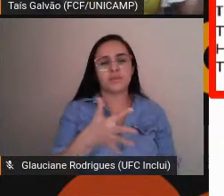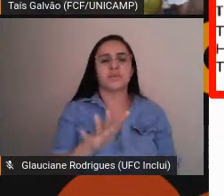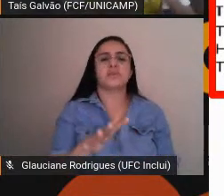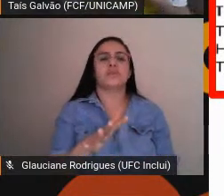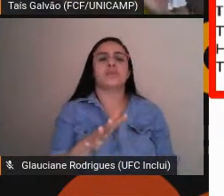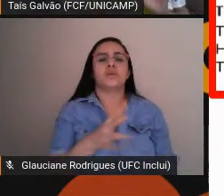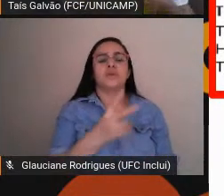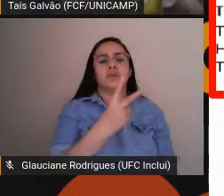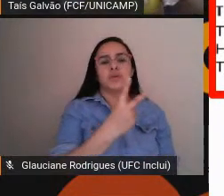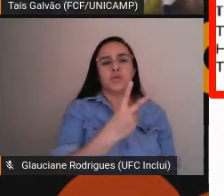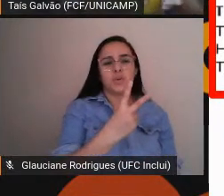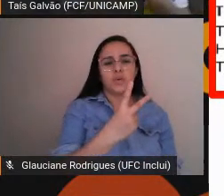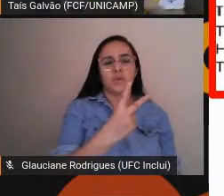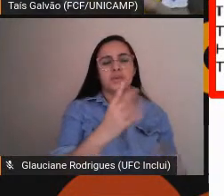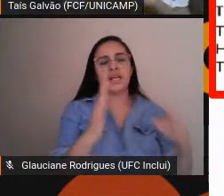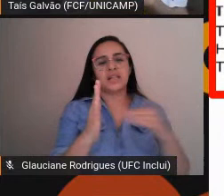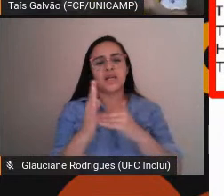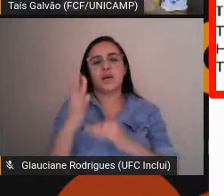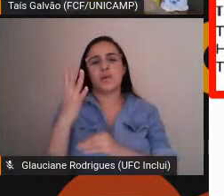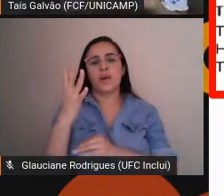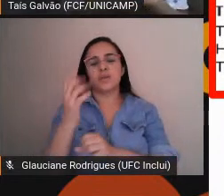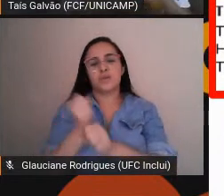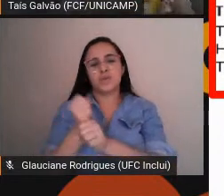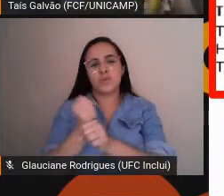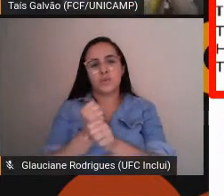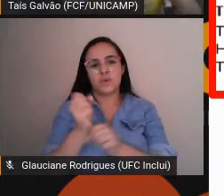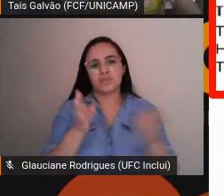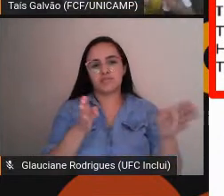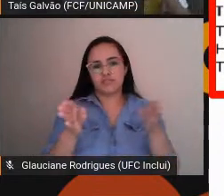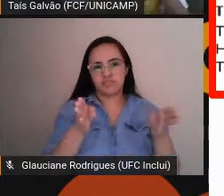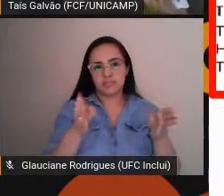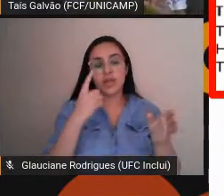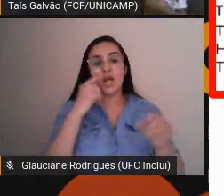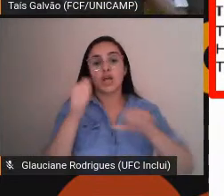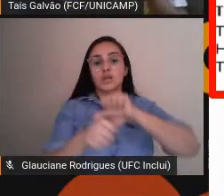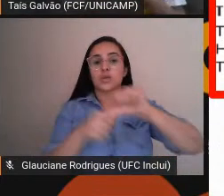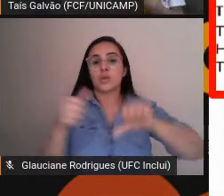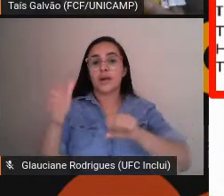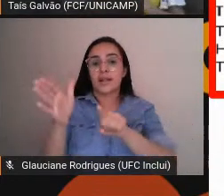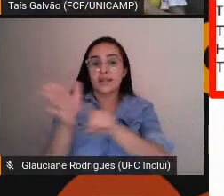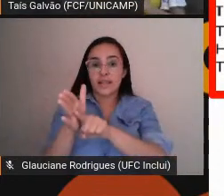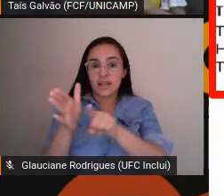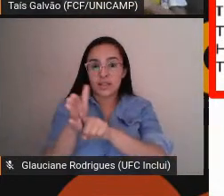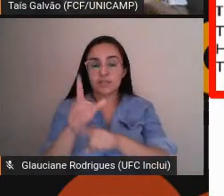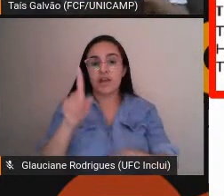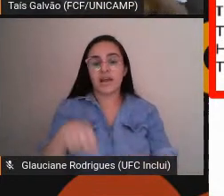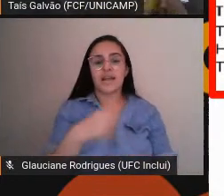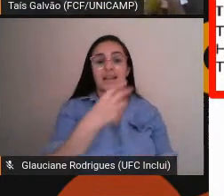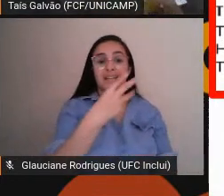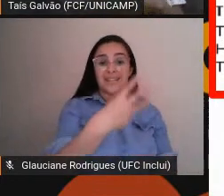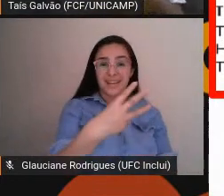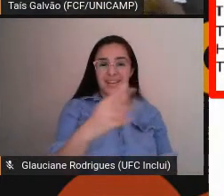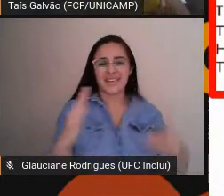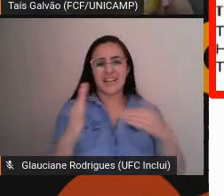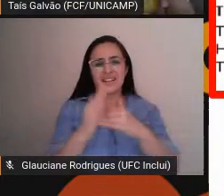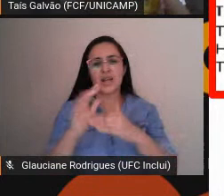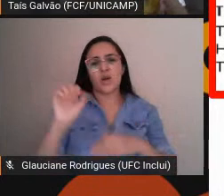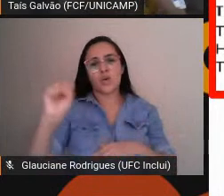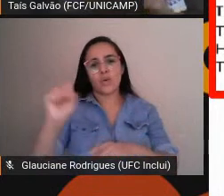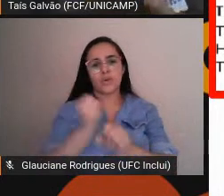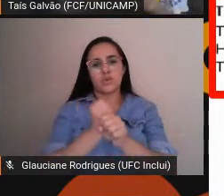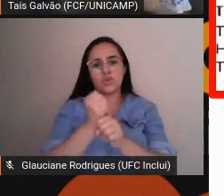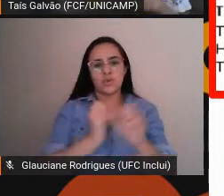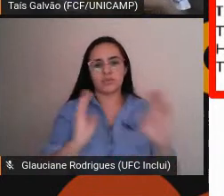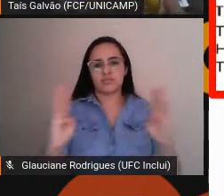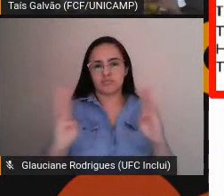de 2 até 4 anos, enquanto os estudos com resultado negativo são de 3 até 8 anos, né? Então, se você faz